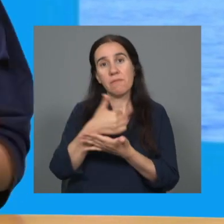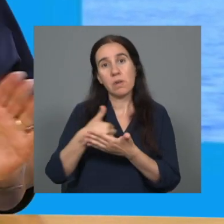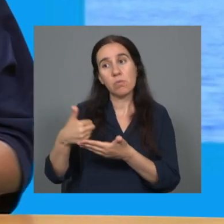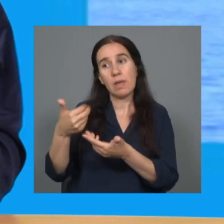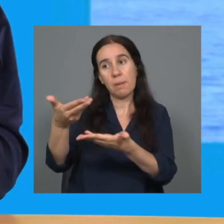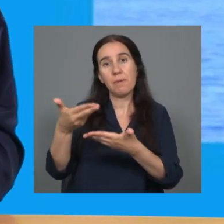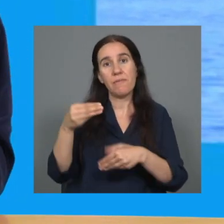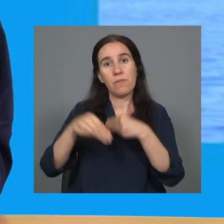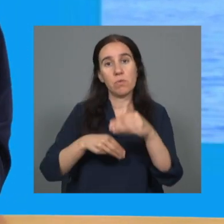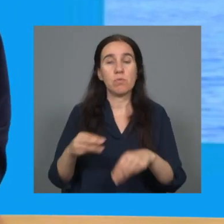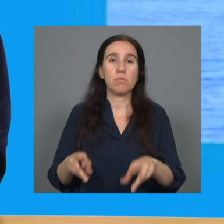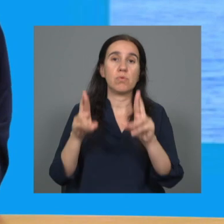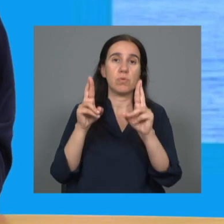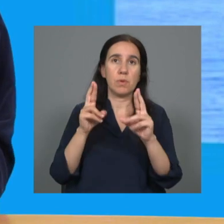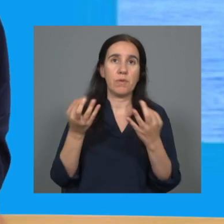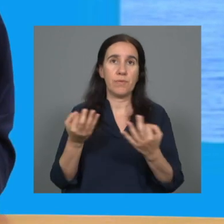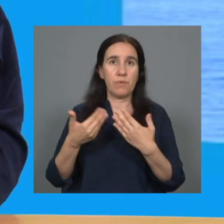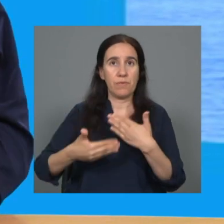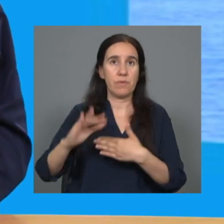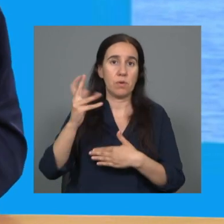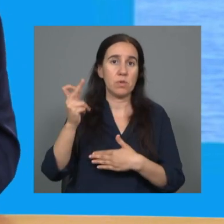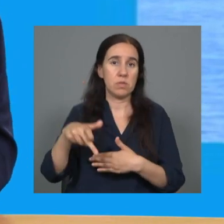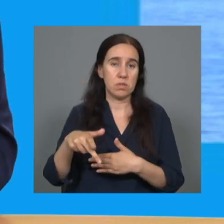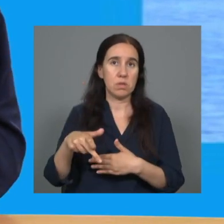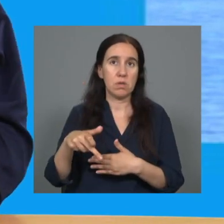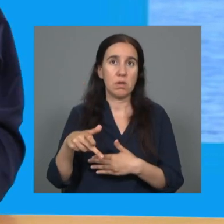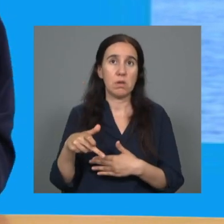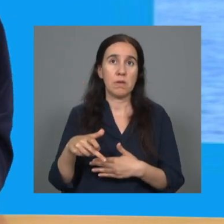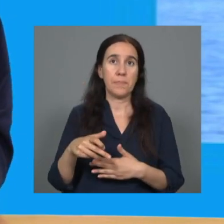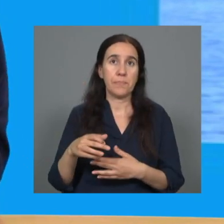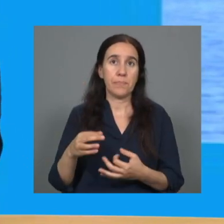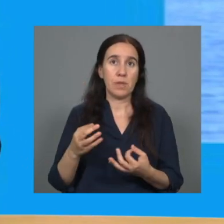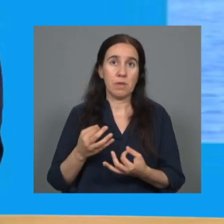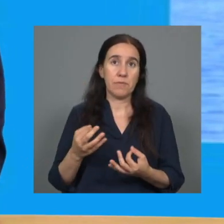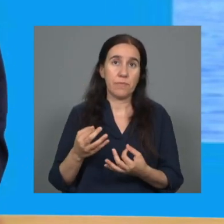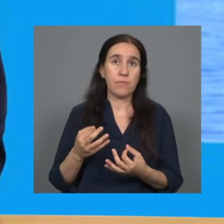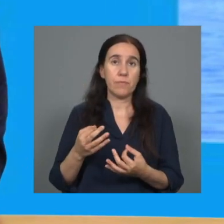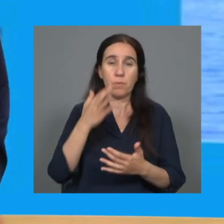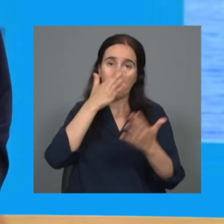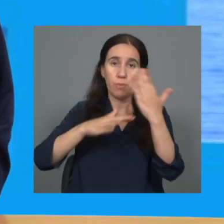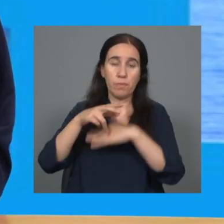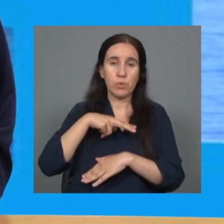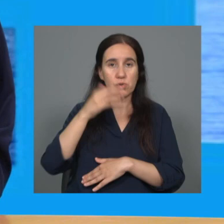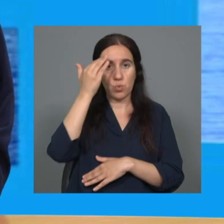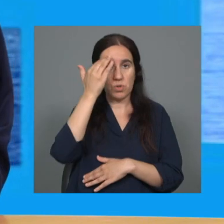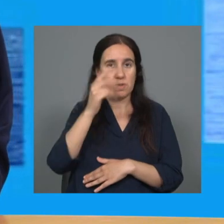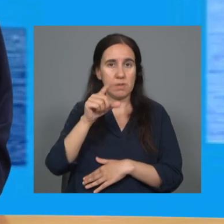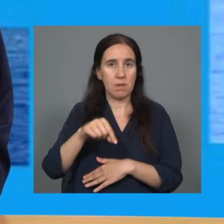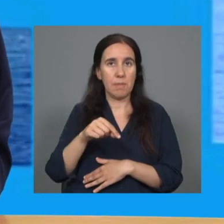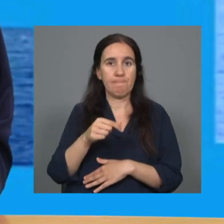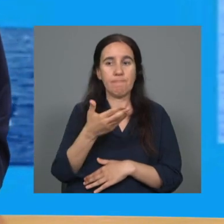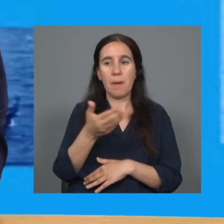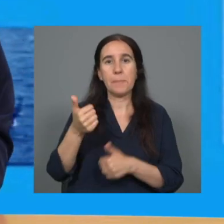e esperamos que, efetivamente, ele venha a acontecer e que o povo português também tenha consciência daquilo que está em